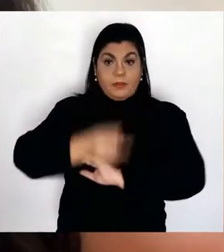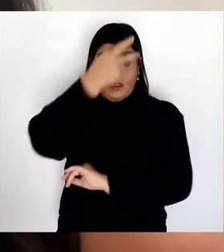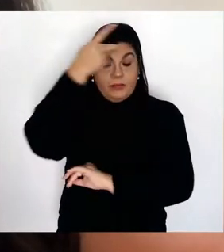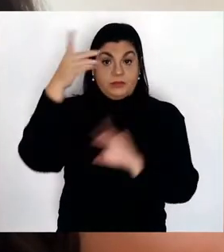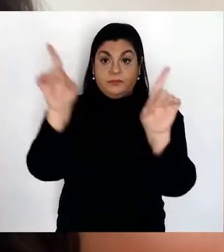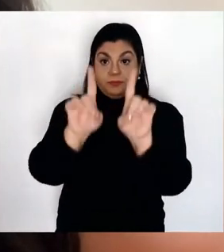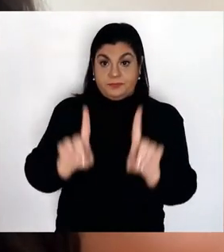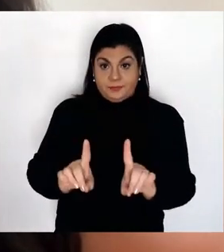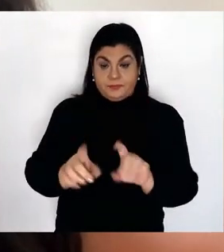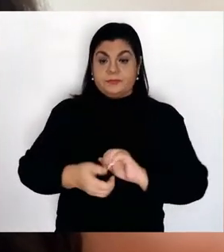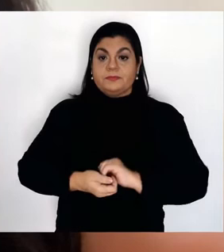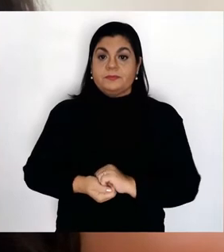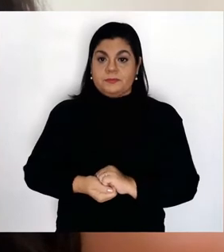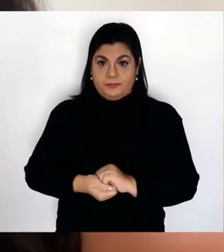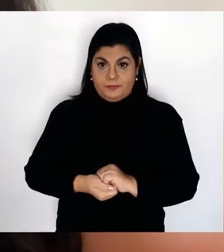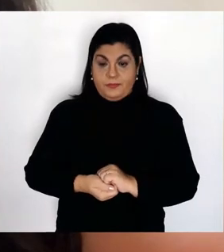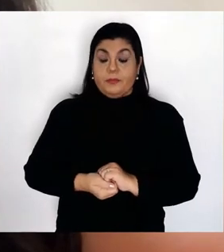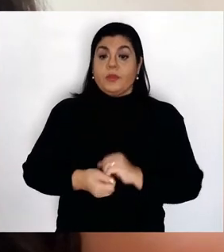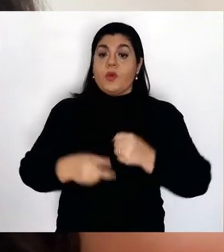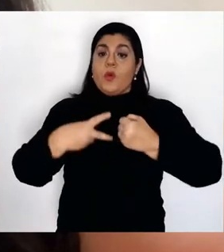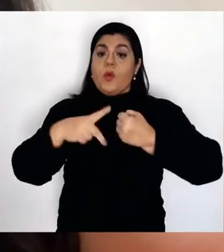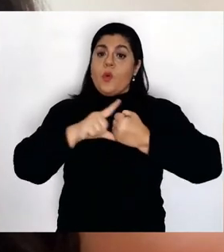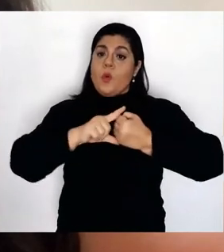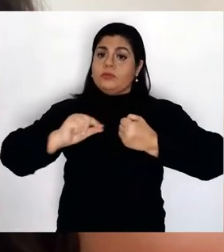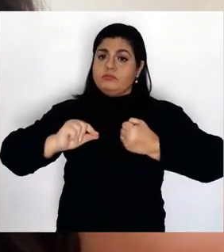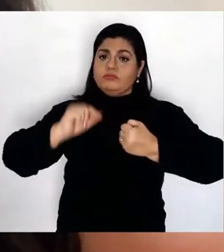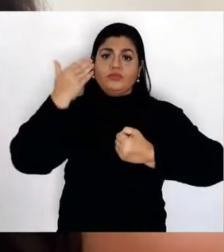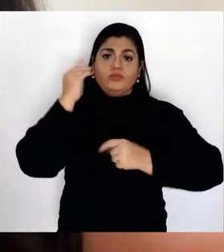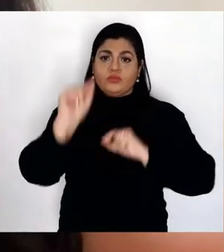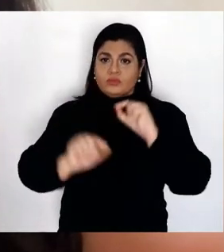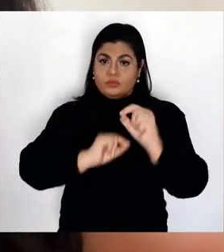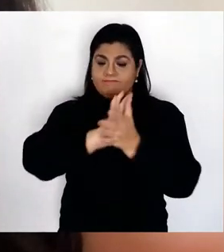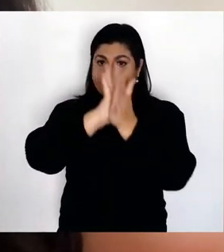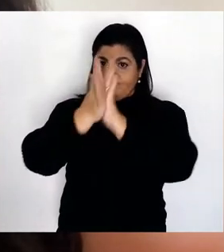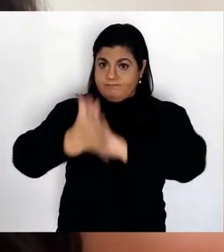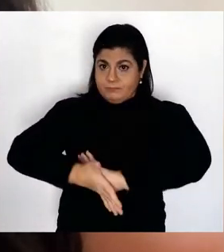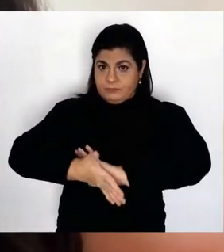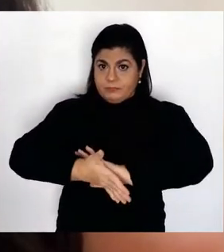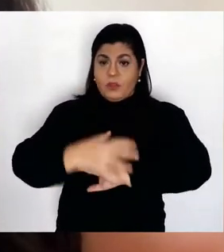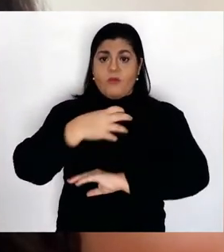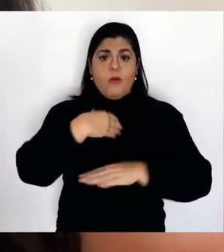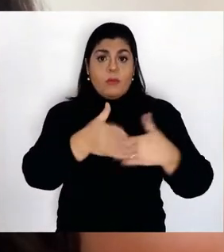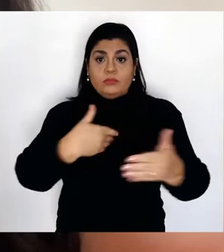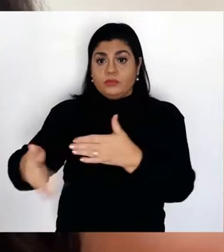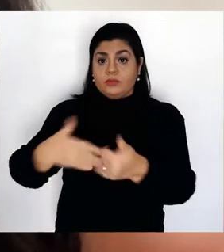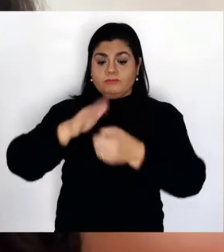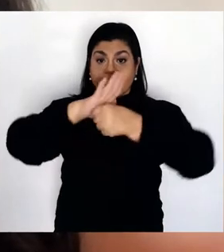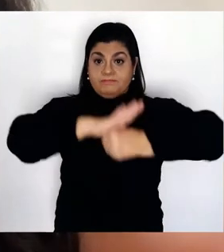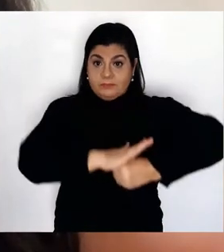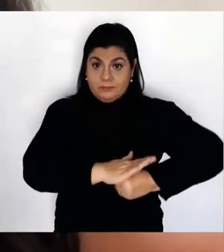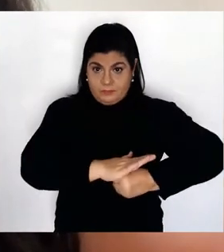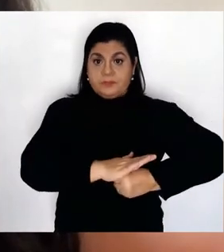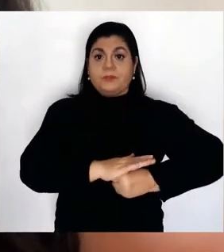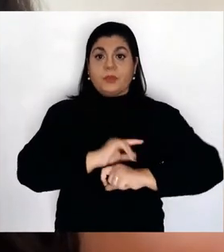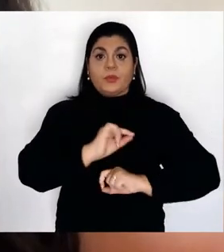pessoas com deficiência. Esse artigo entende como discriminação qualquer forma de opressão